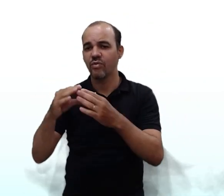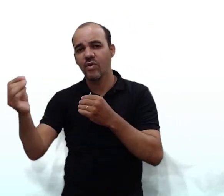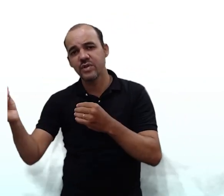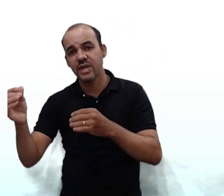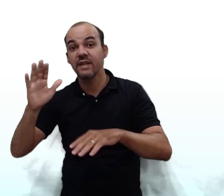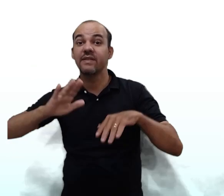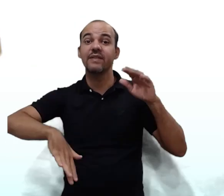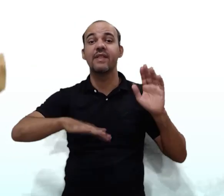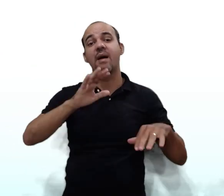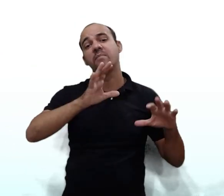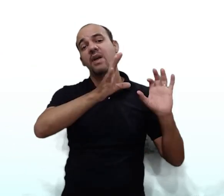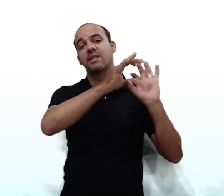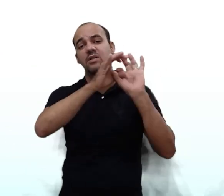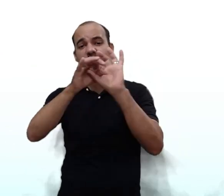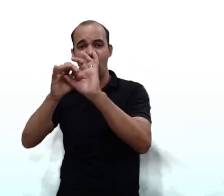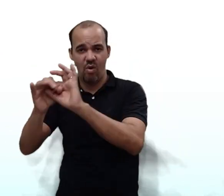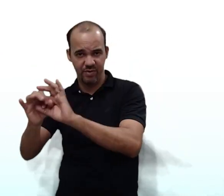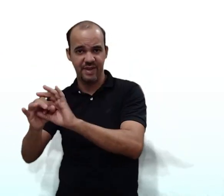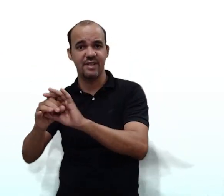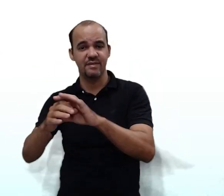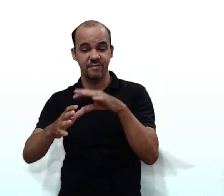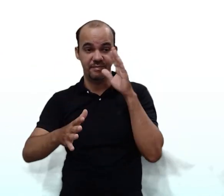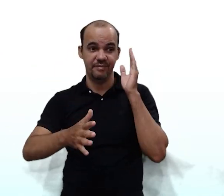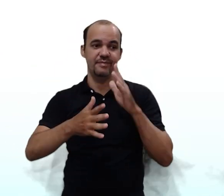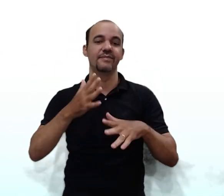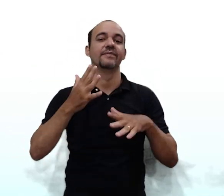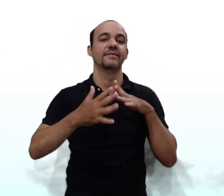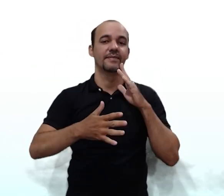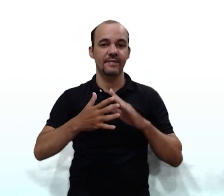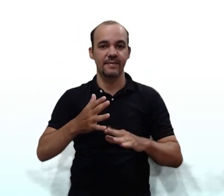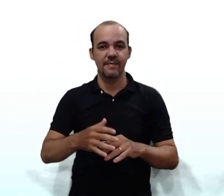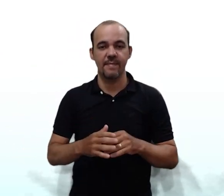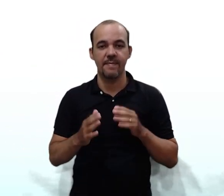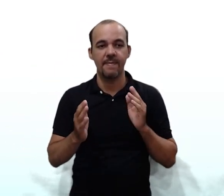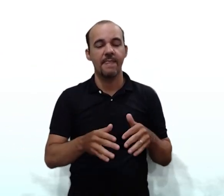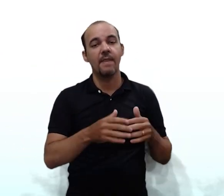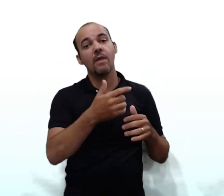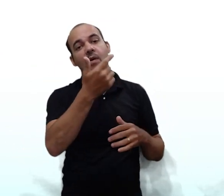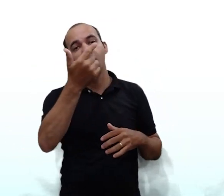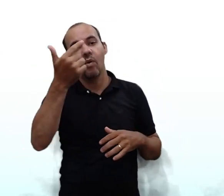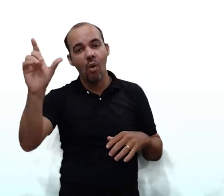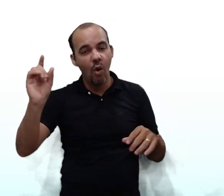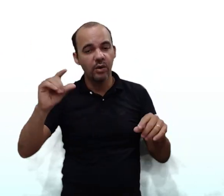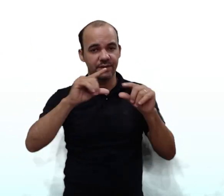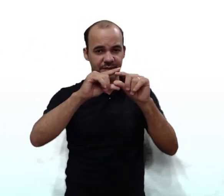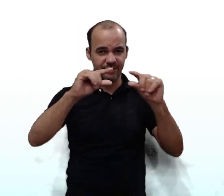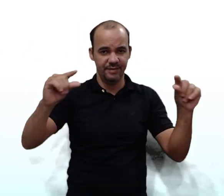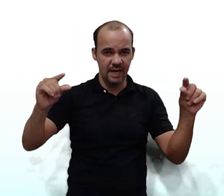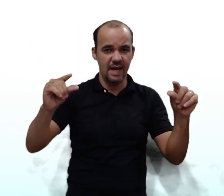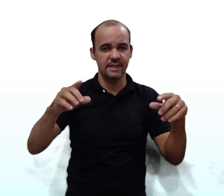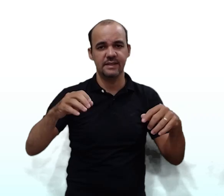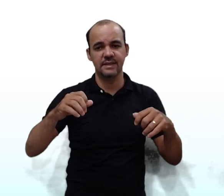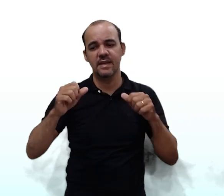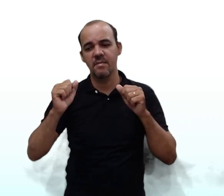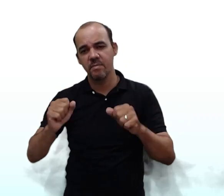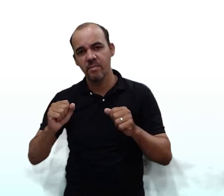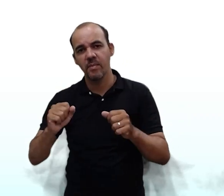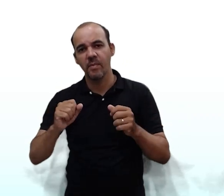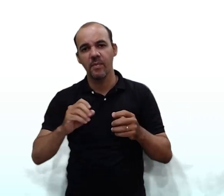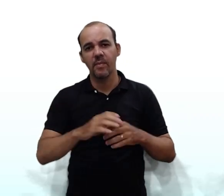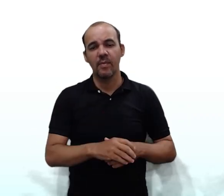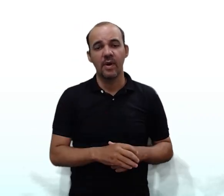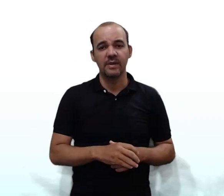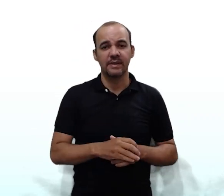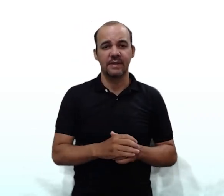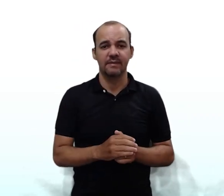a complexidade da coisa, certo? Os verbos frasais, como você pode ver na tua tela, eles podem ser